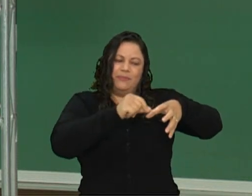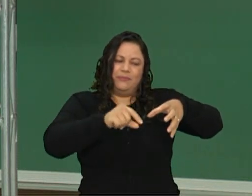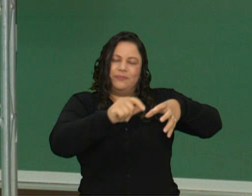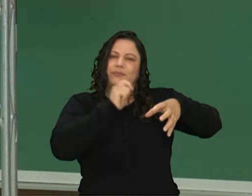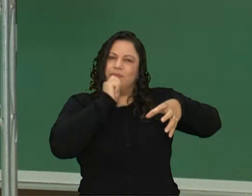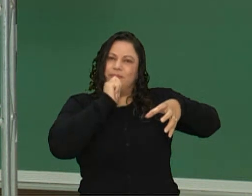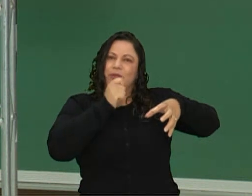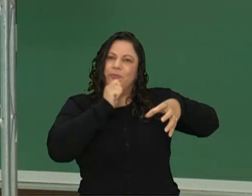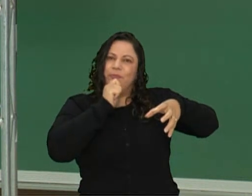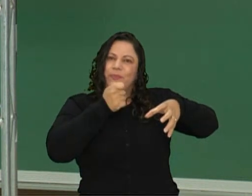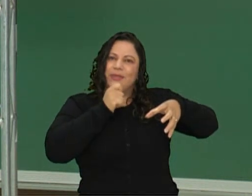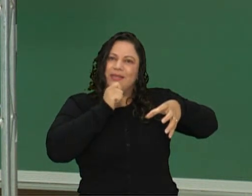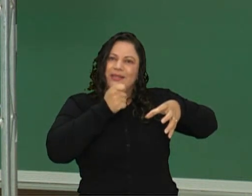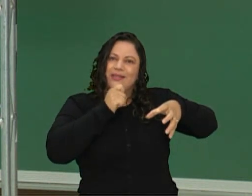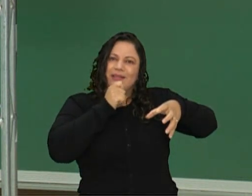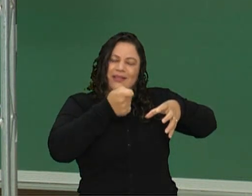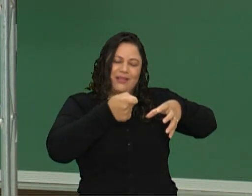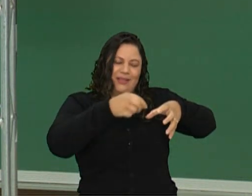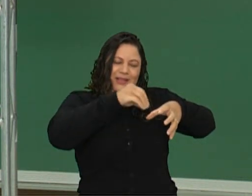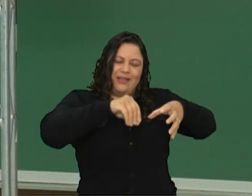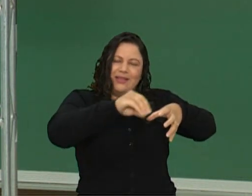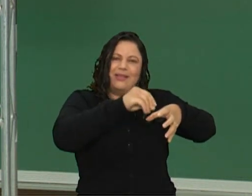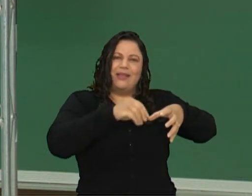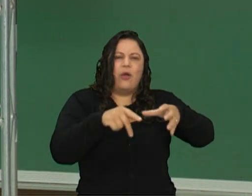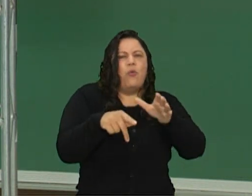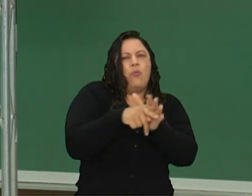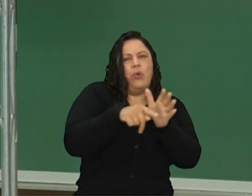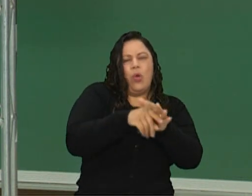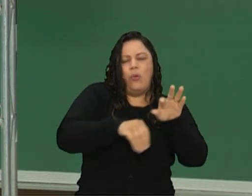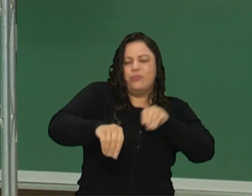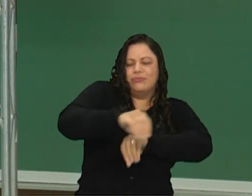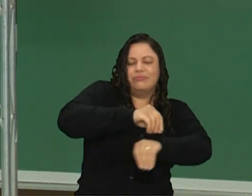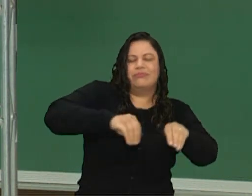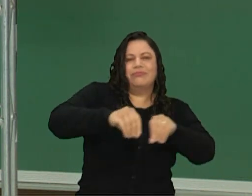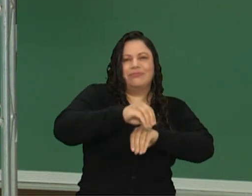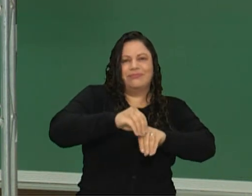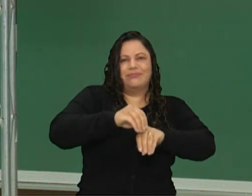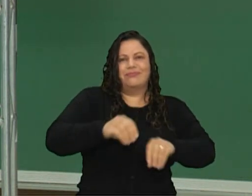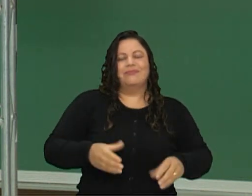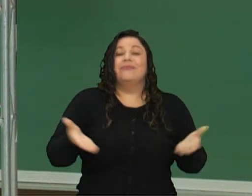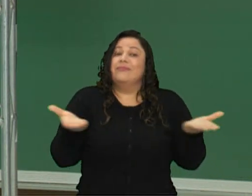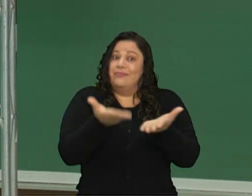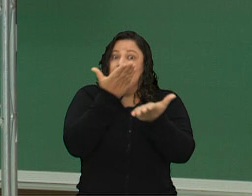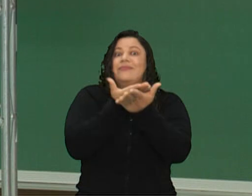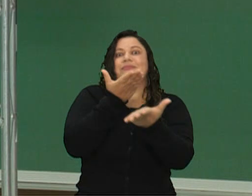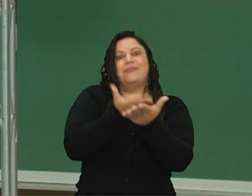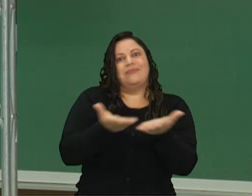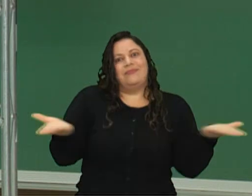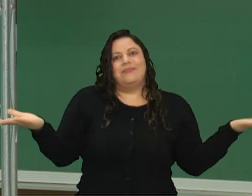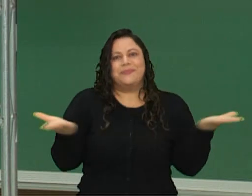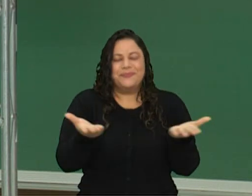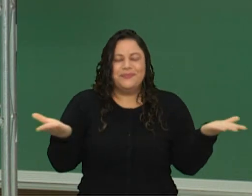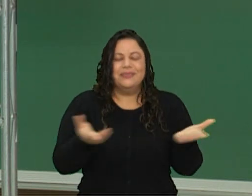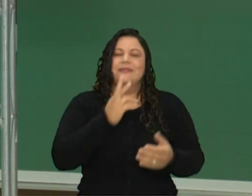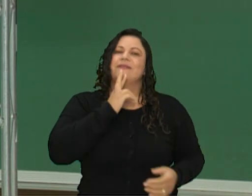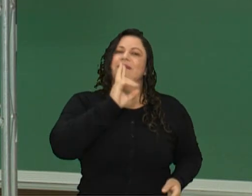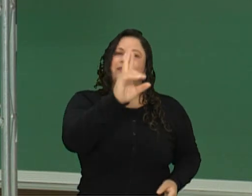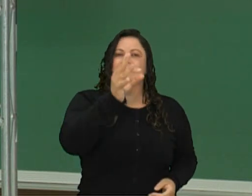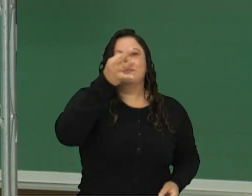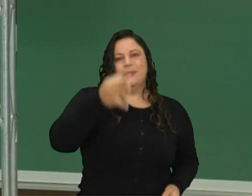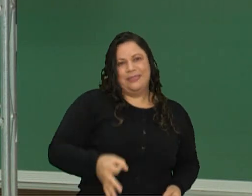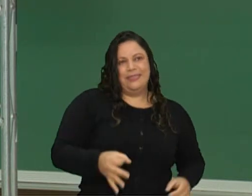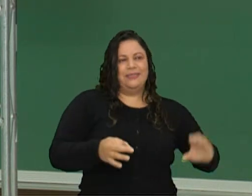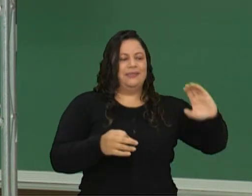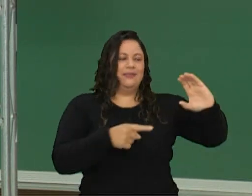nosso solo que o pinhão, e nós vamos falar disso durante a nossa aula de hoje. Então, resposta correta, letra C,